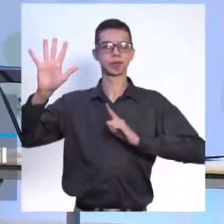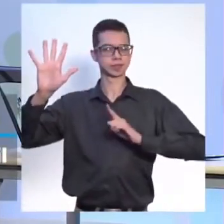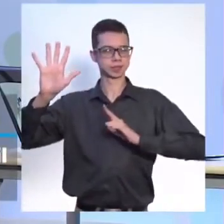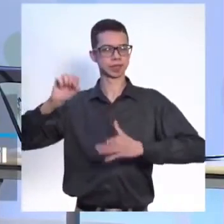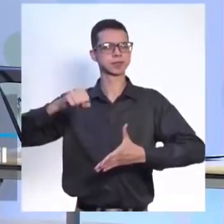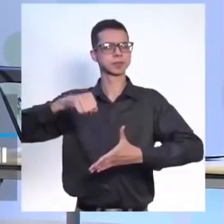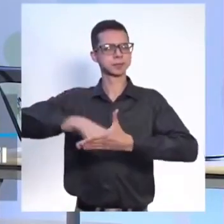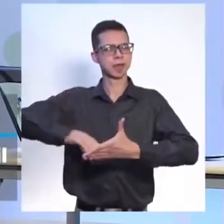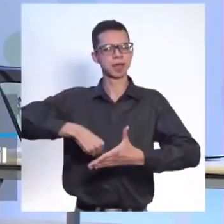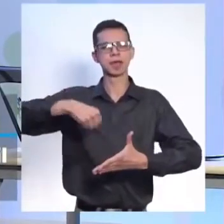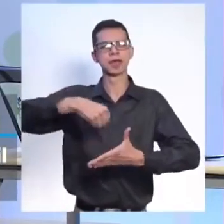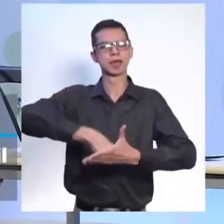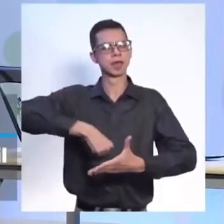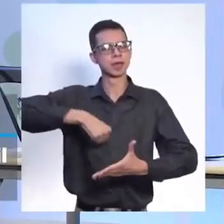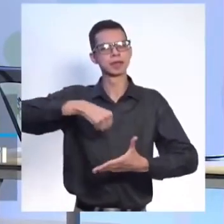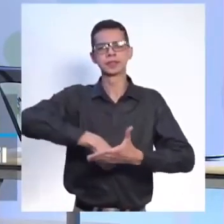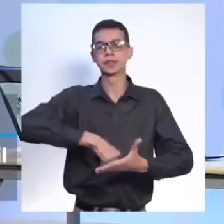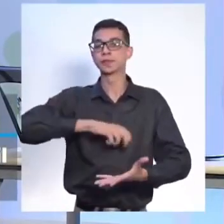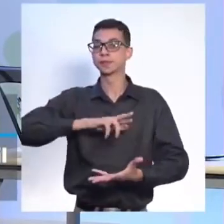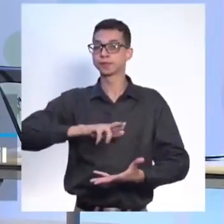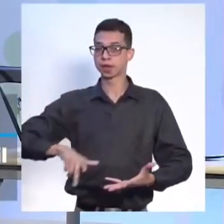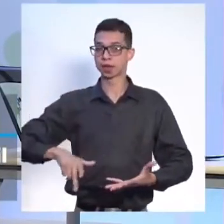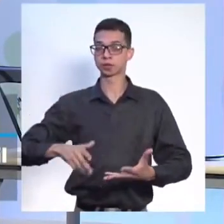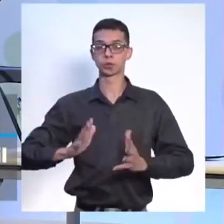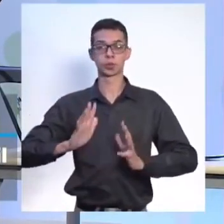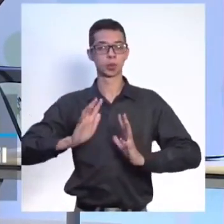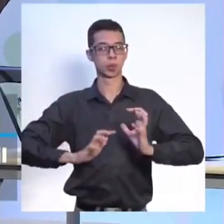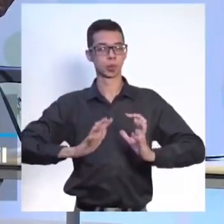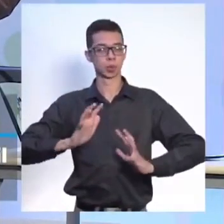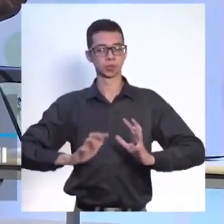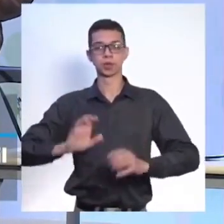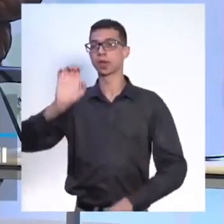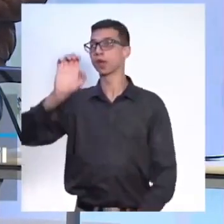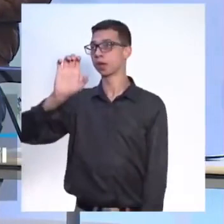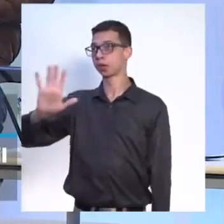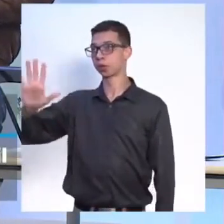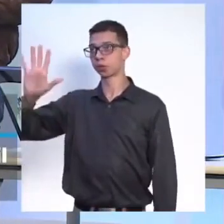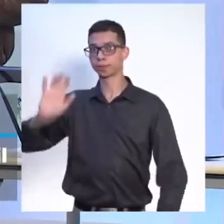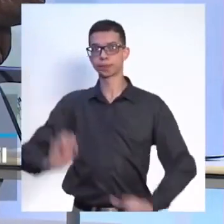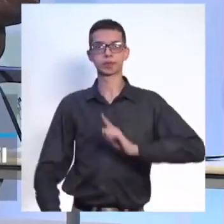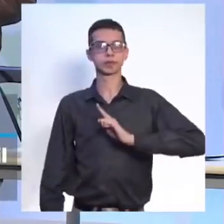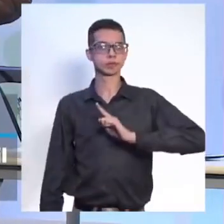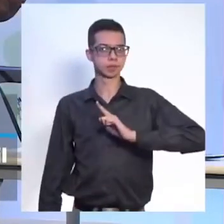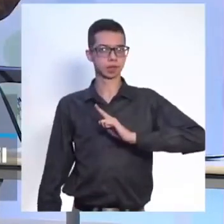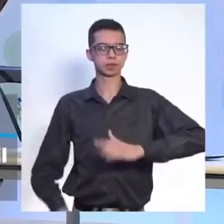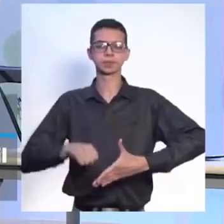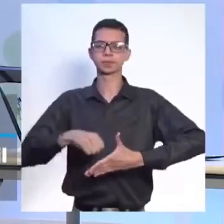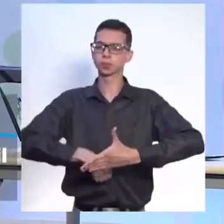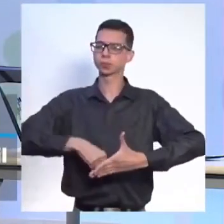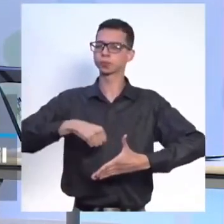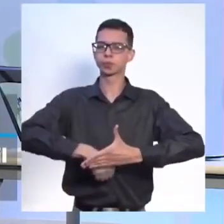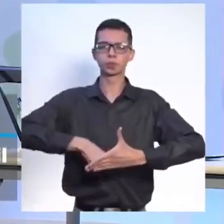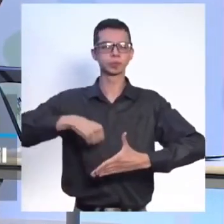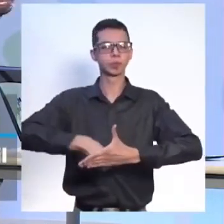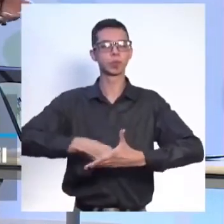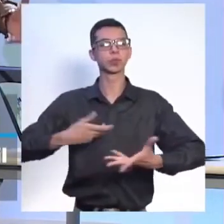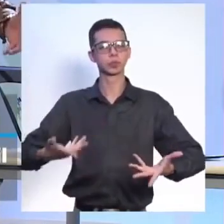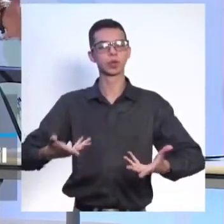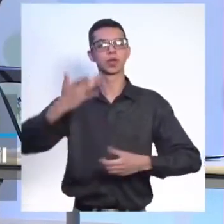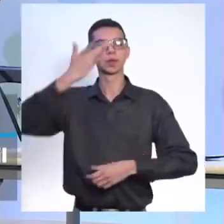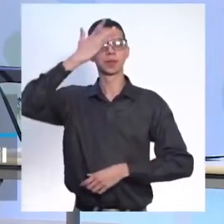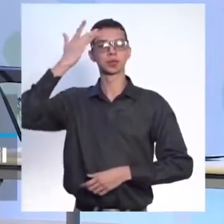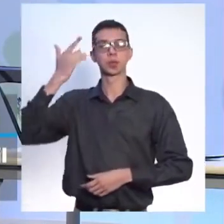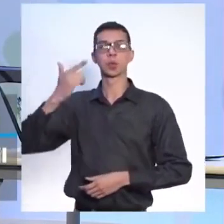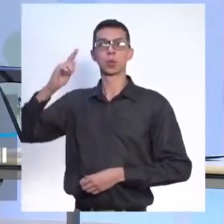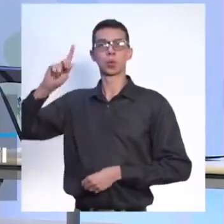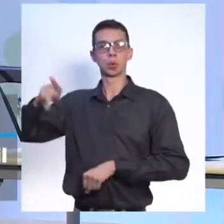batalhas, por muitos conflitos, e a Europa sempre teve muitos conflitos, então esses imigrantes veem nas terras